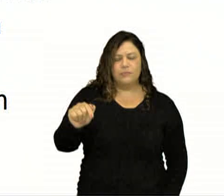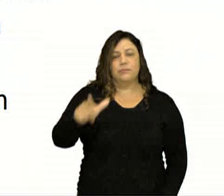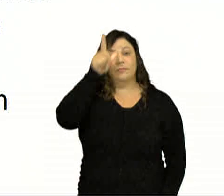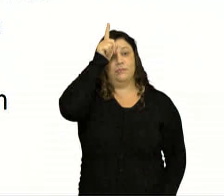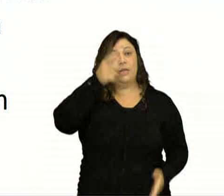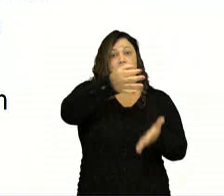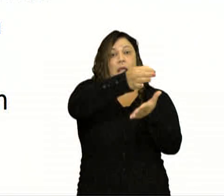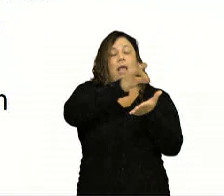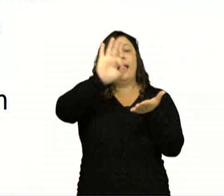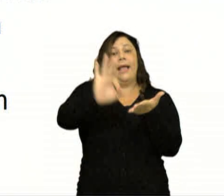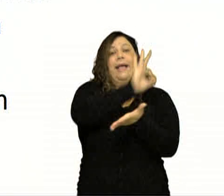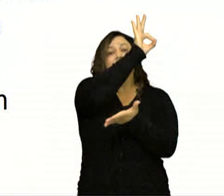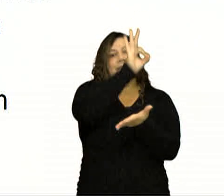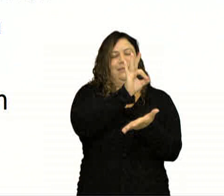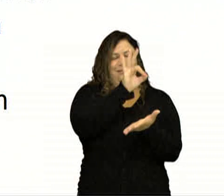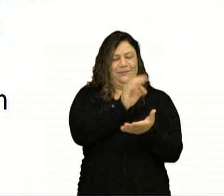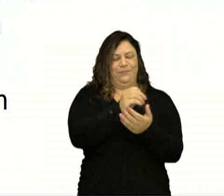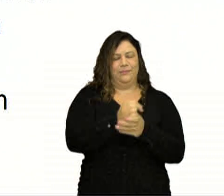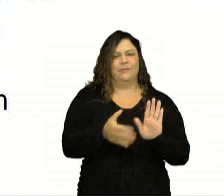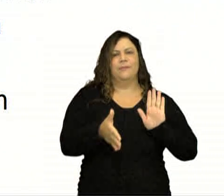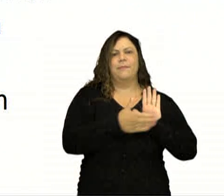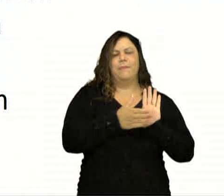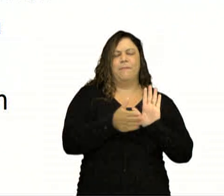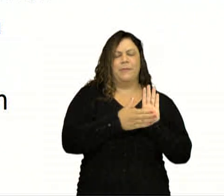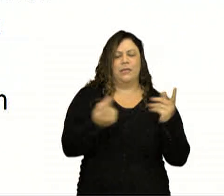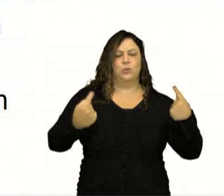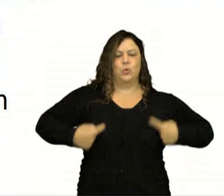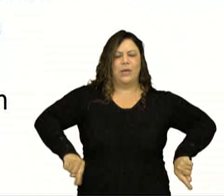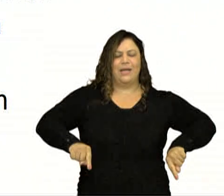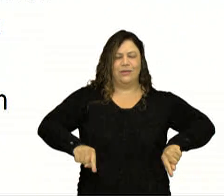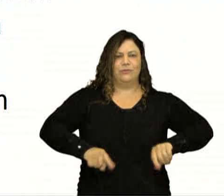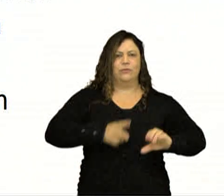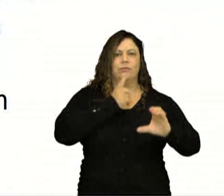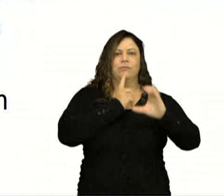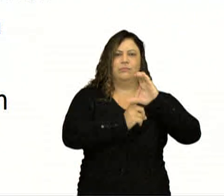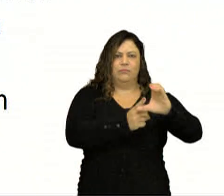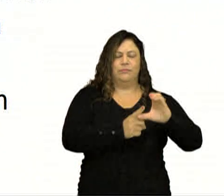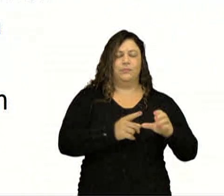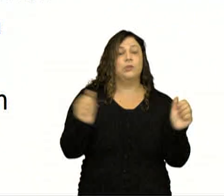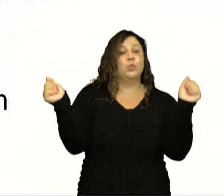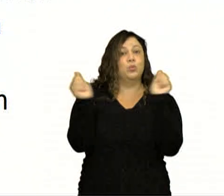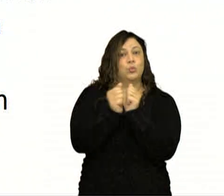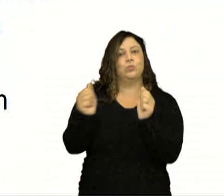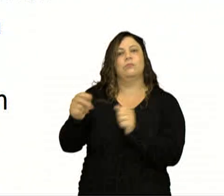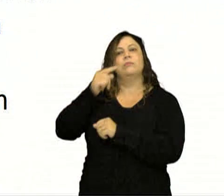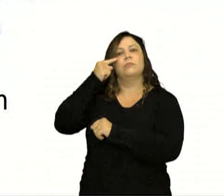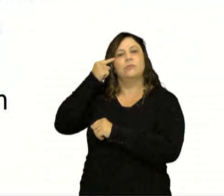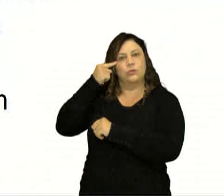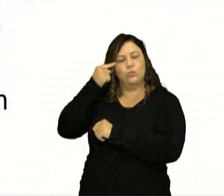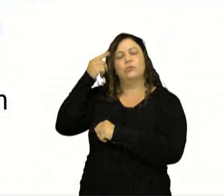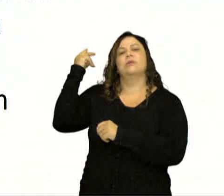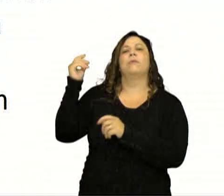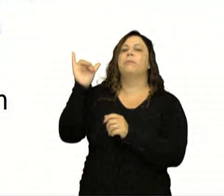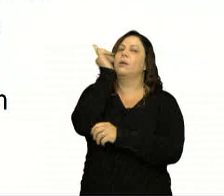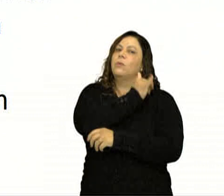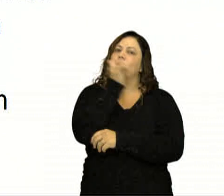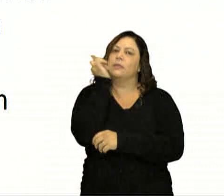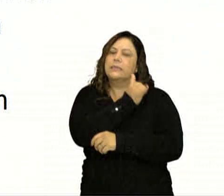chamado Pacto Anticomunista. Esse pacto, junto com o Japão e a Itália, estabeleceu o